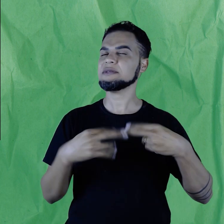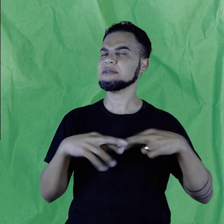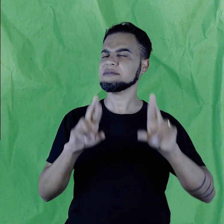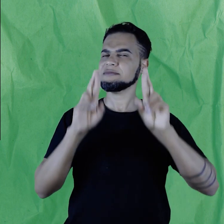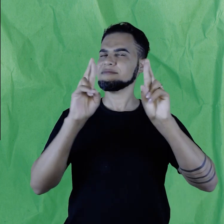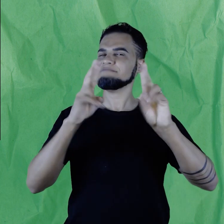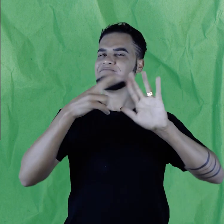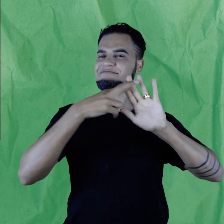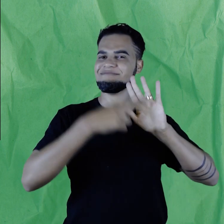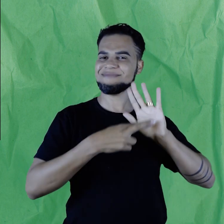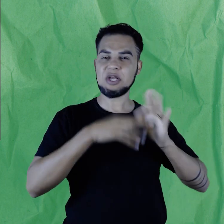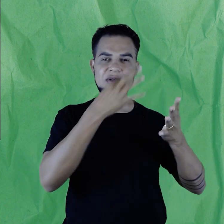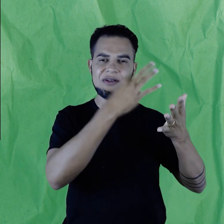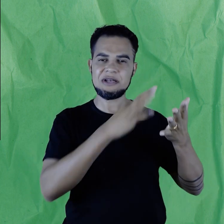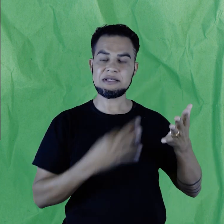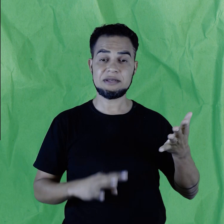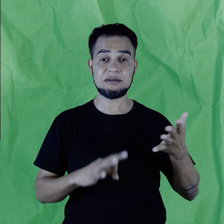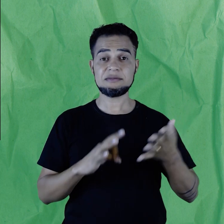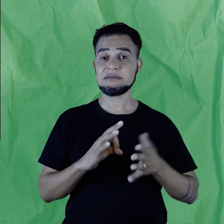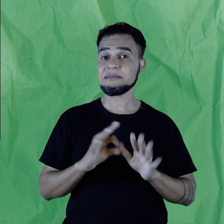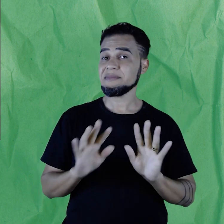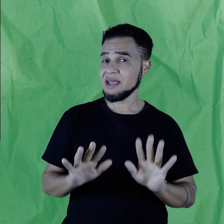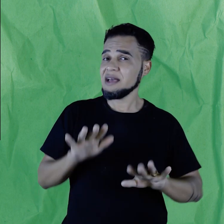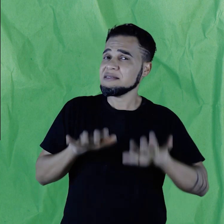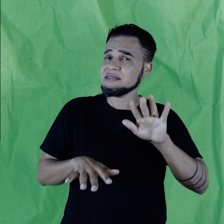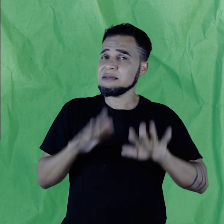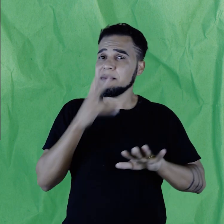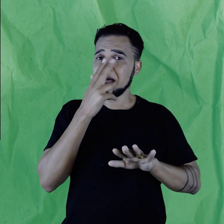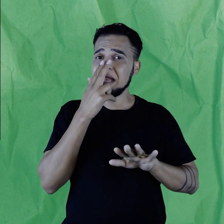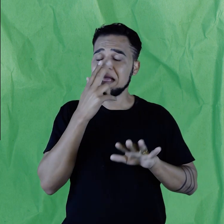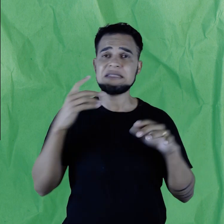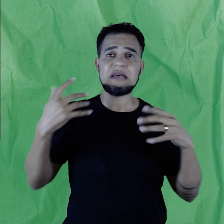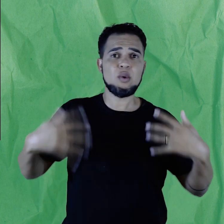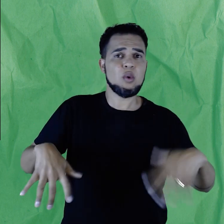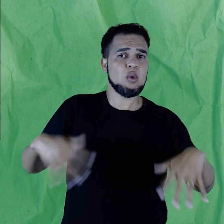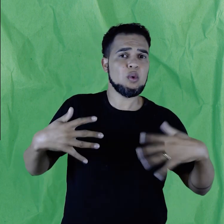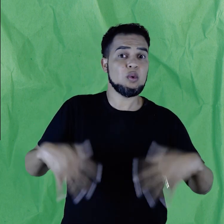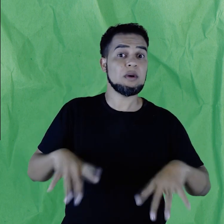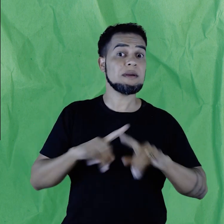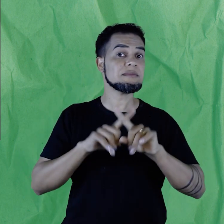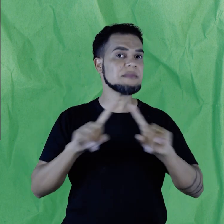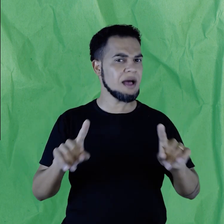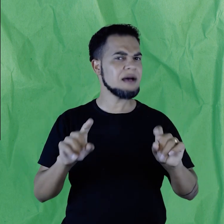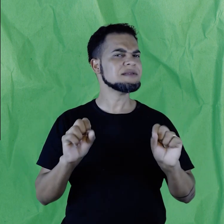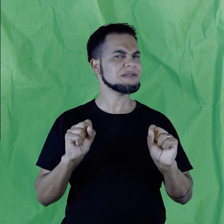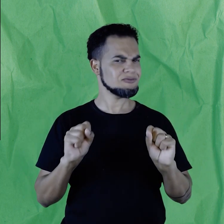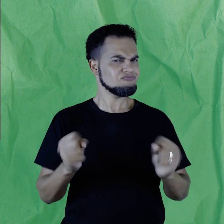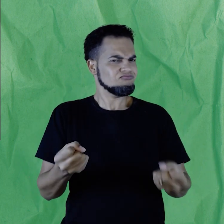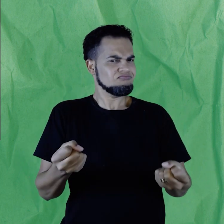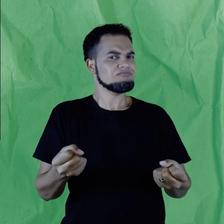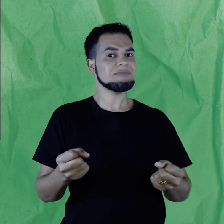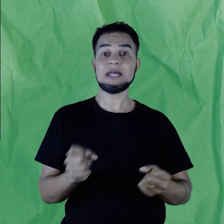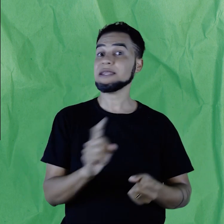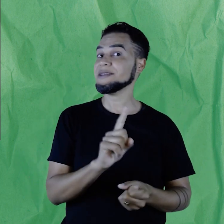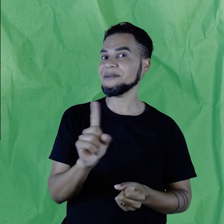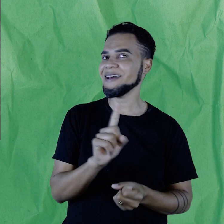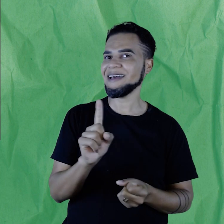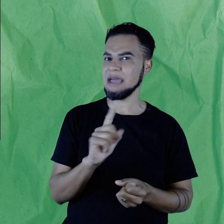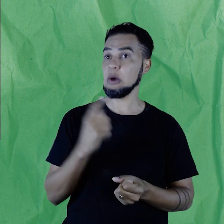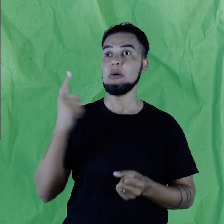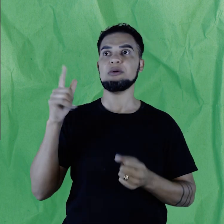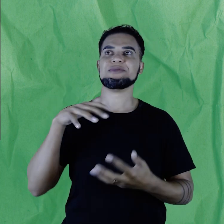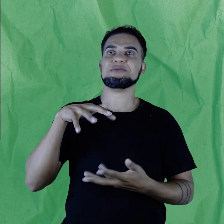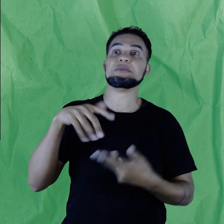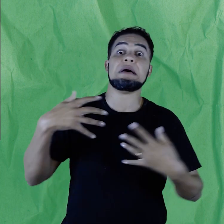da redação. Pode parecer um bicho de 7 cabeças, como eu disse, mas eu garanto que não é nada de outro